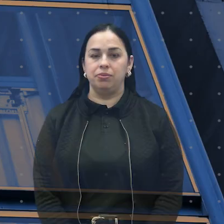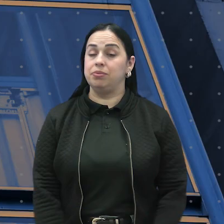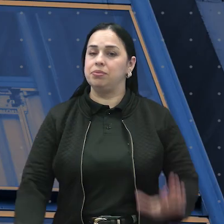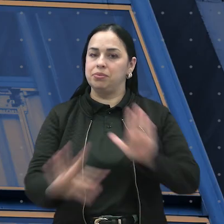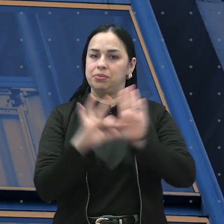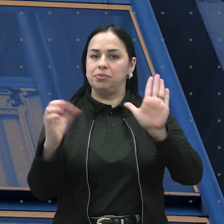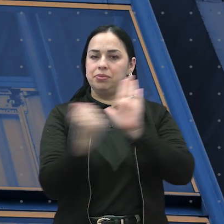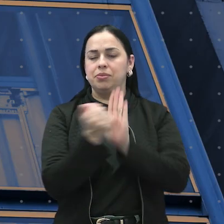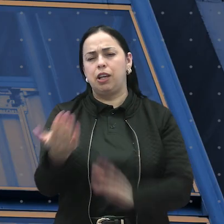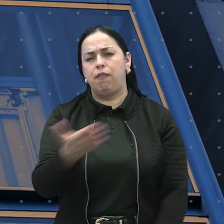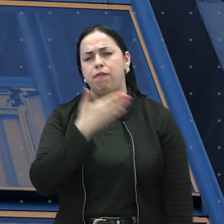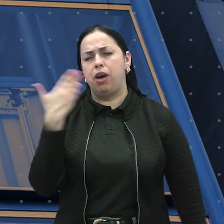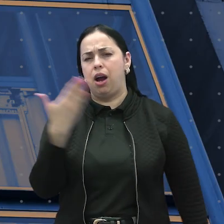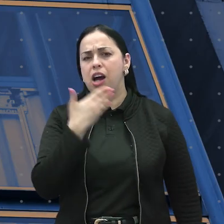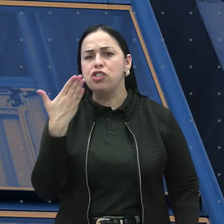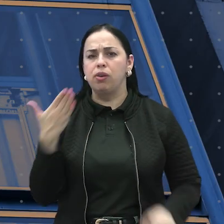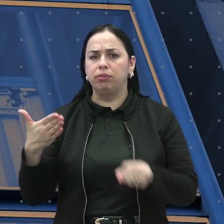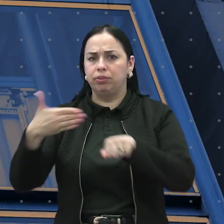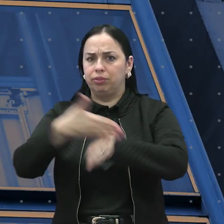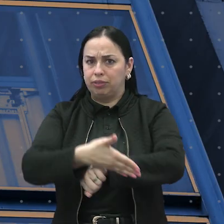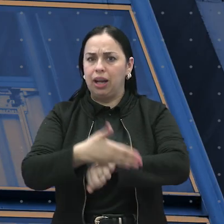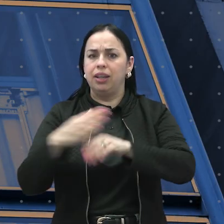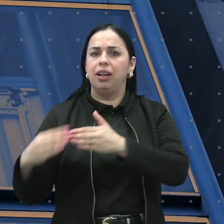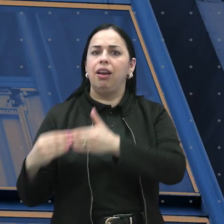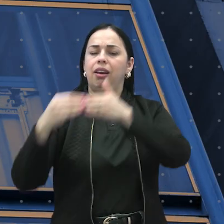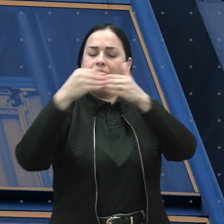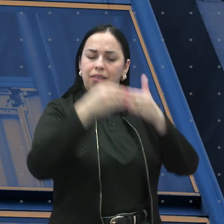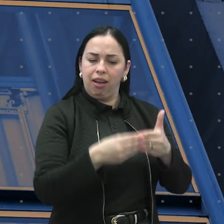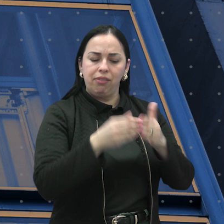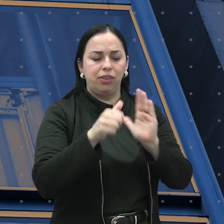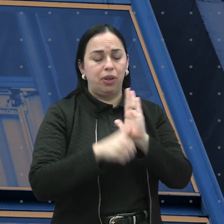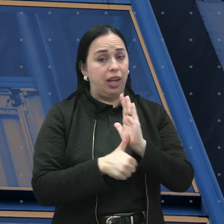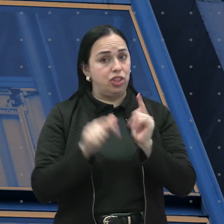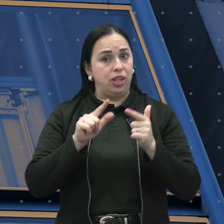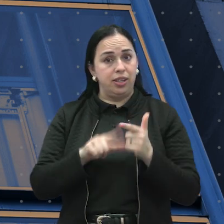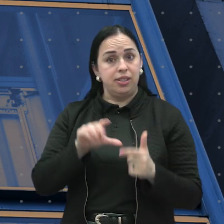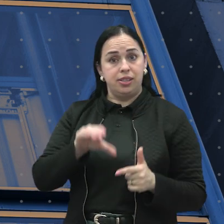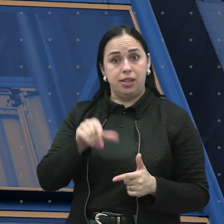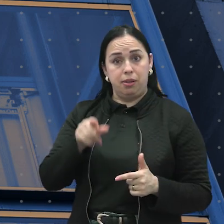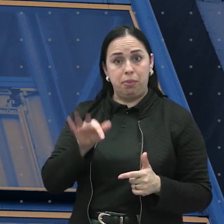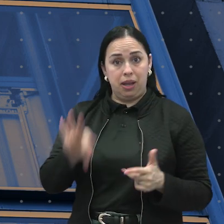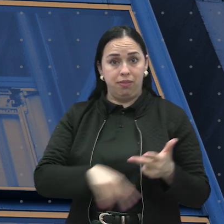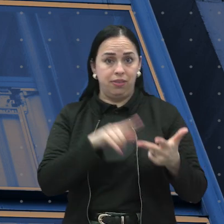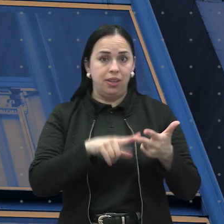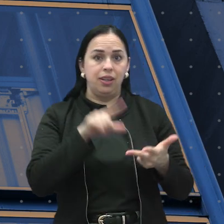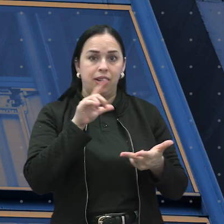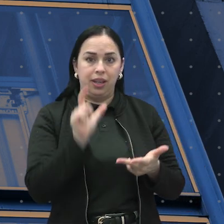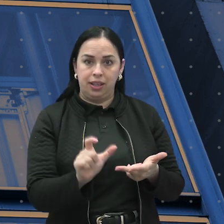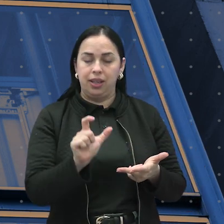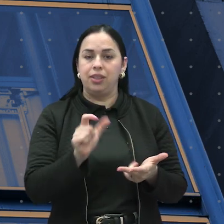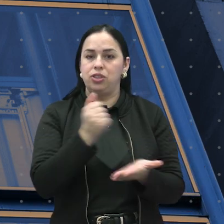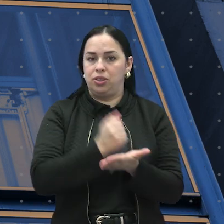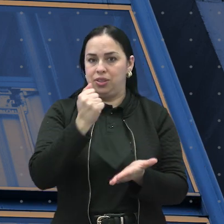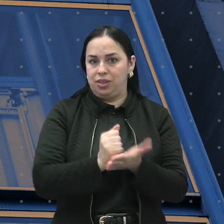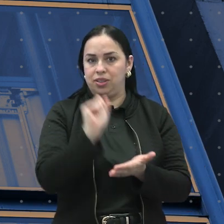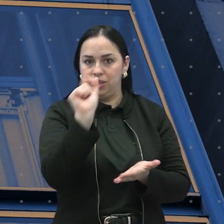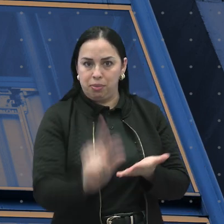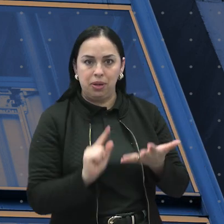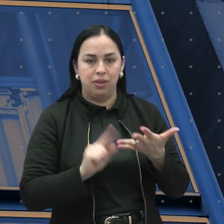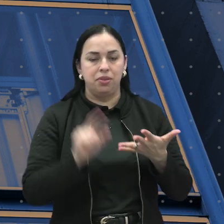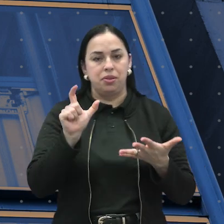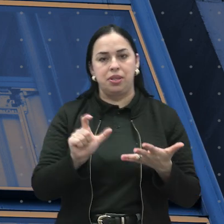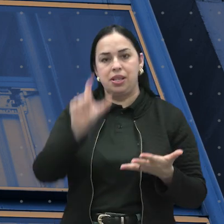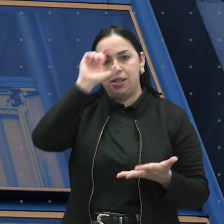ativo. Para se candidatar é fácil, é só comparecer ao PAT levando o RG, CPF, carteira de trabalho